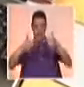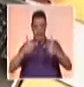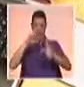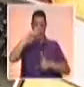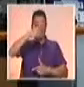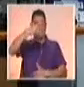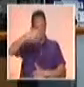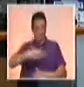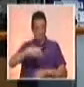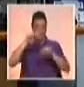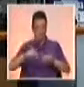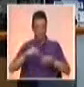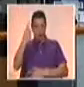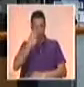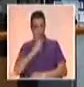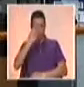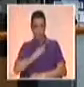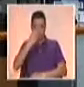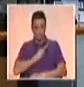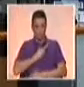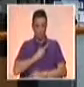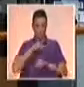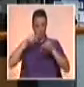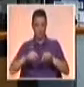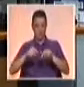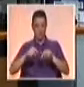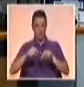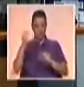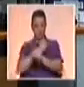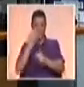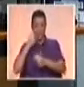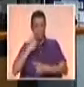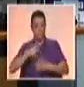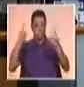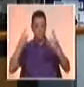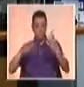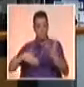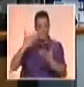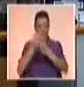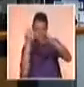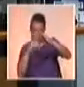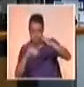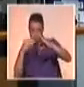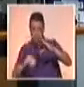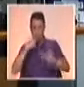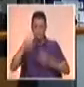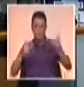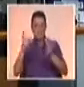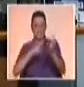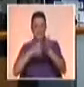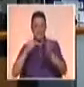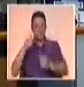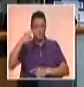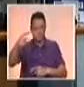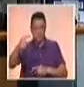da estação. Uma das obrigações da concessionária de serviço público é produzir conteúdos para pessoas com necessidades especiais, ou